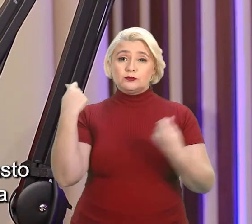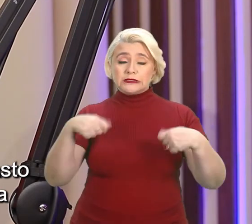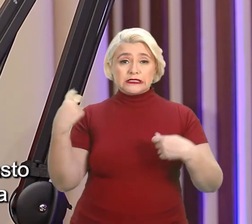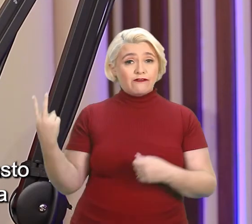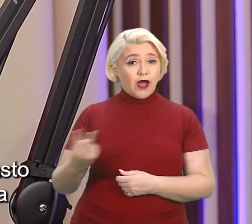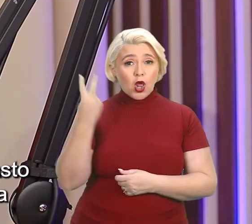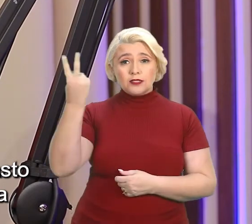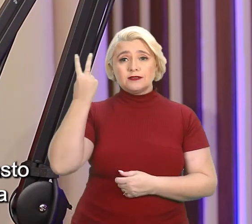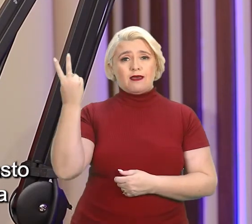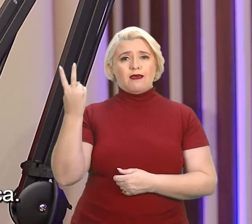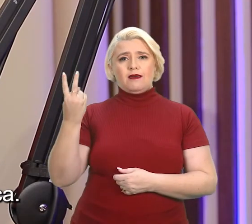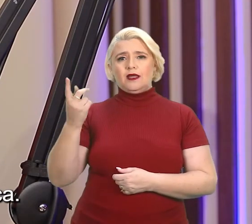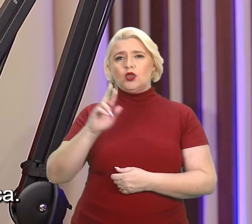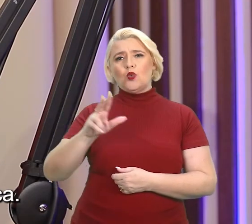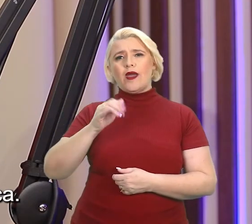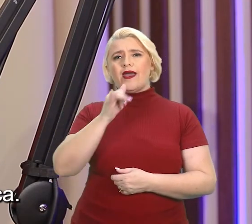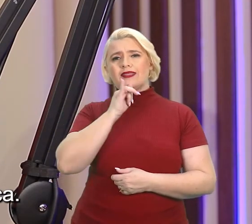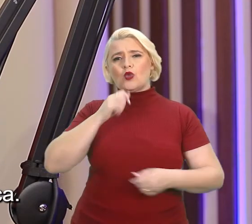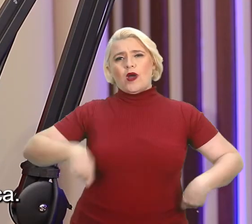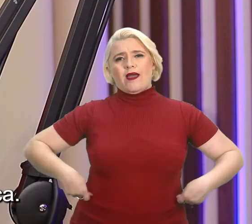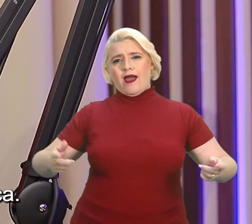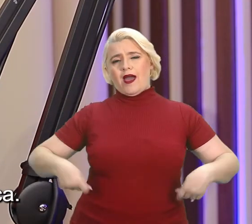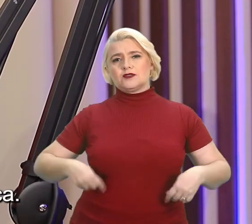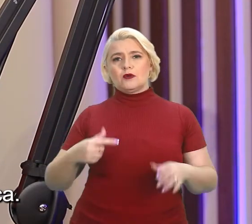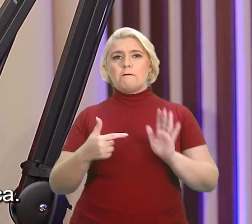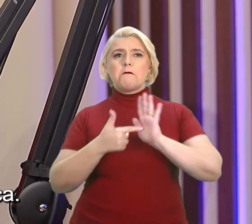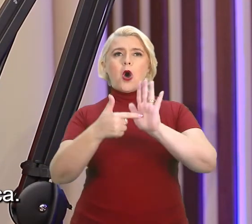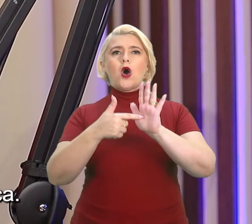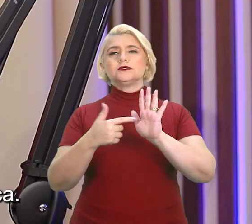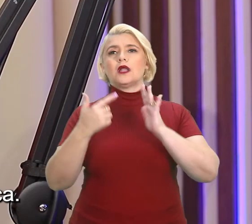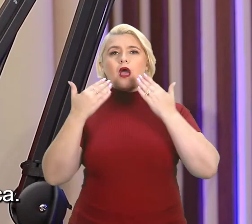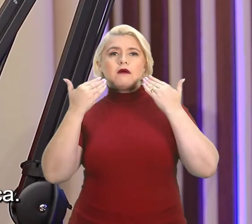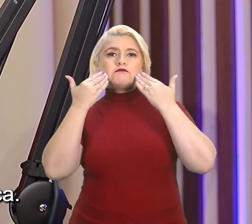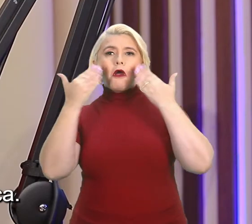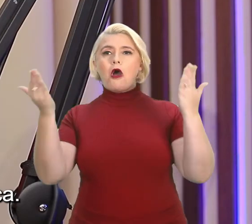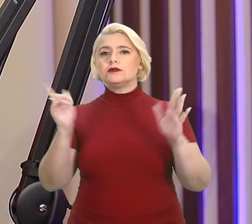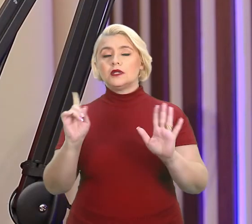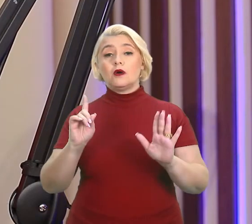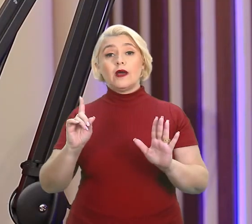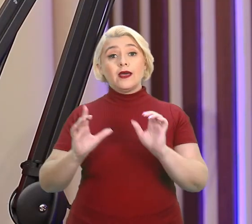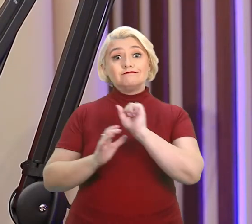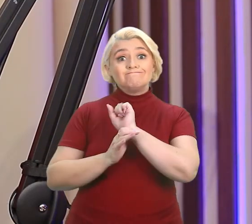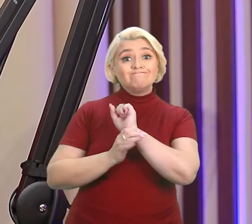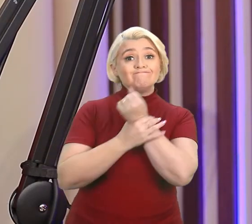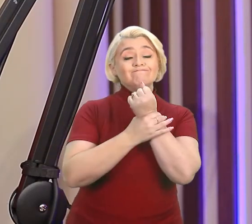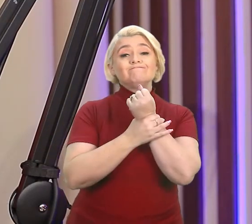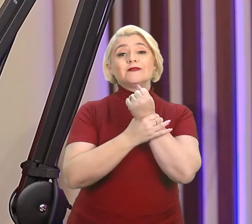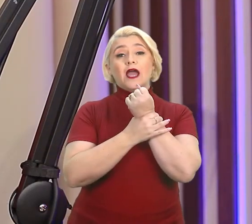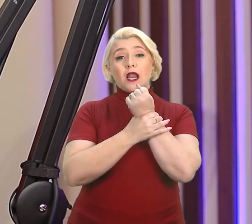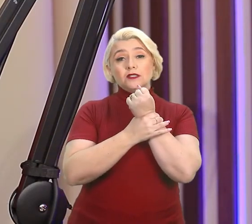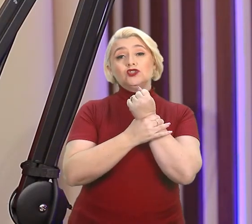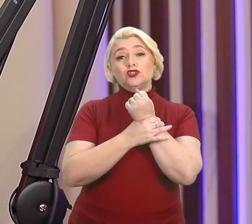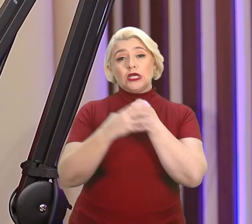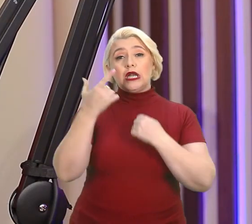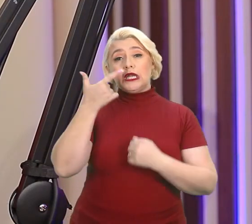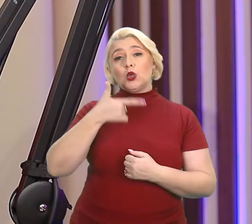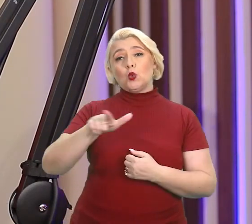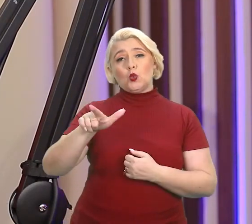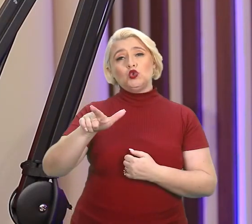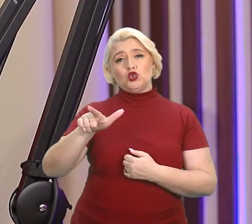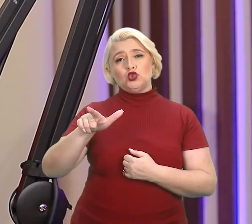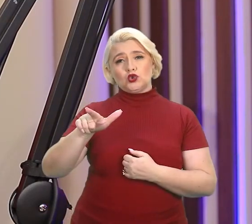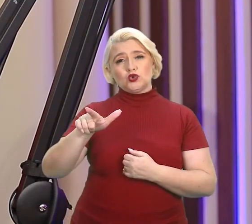mais um espaço de uma pessoa que está querendo se mostrar. É uma garantia linguística, o direito linguístico que tem que ser respeitado,